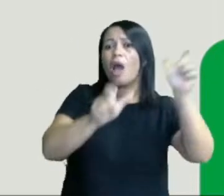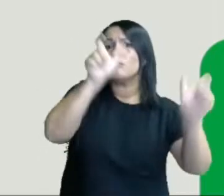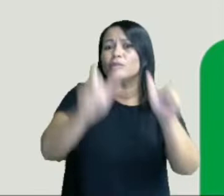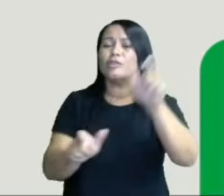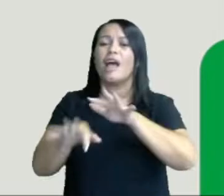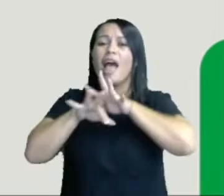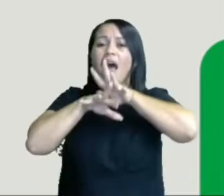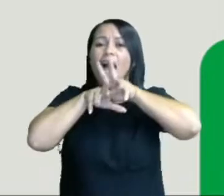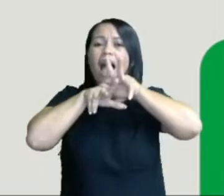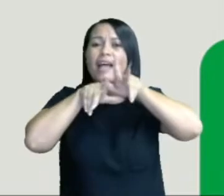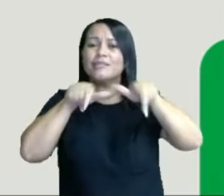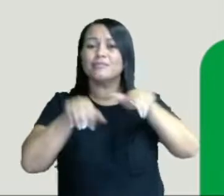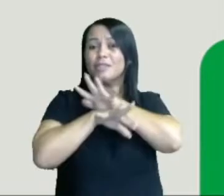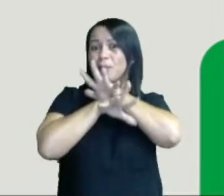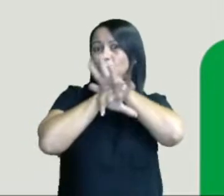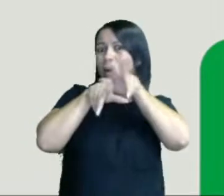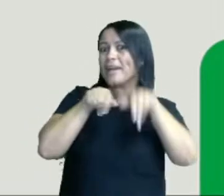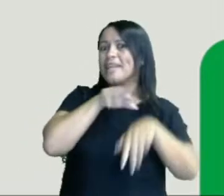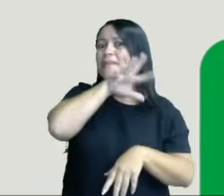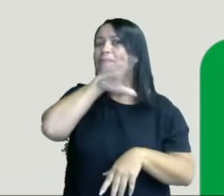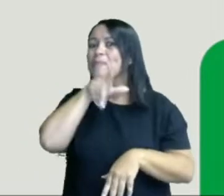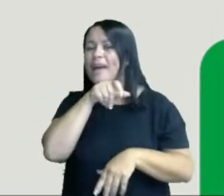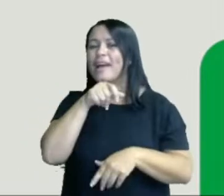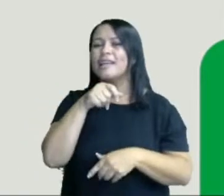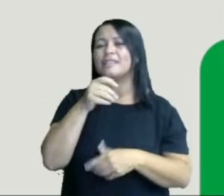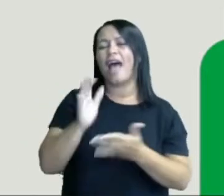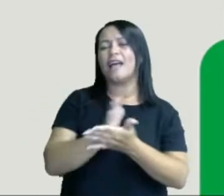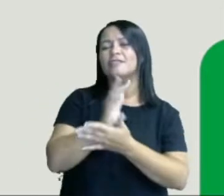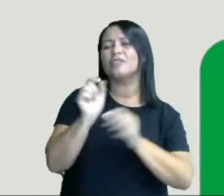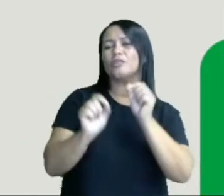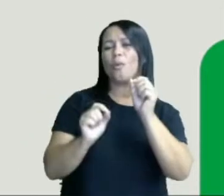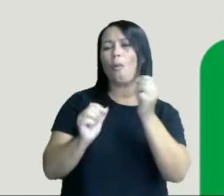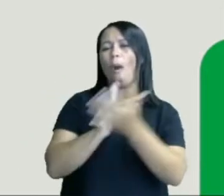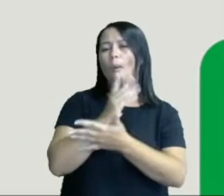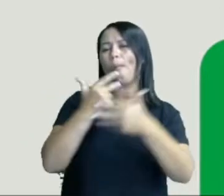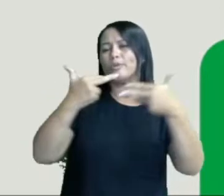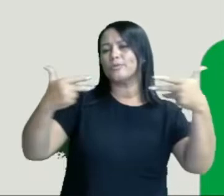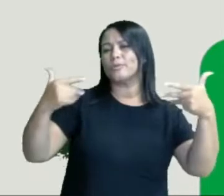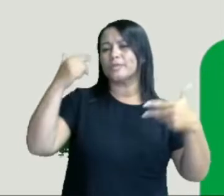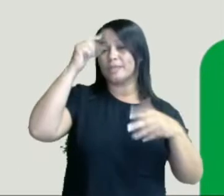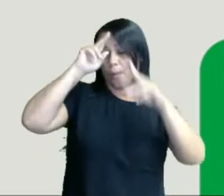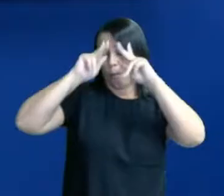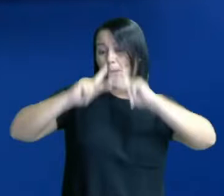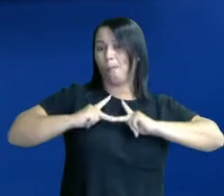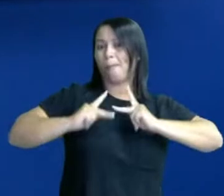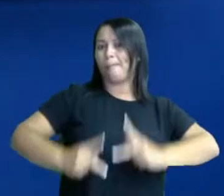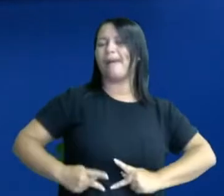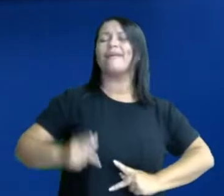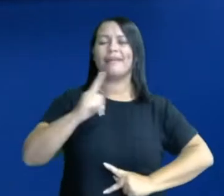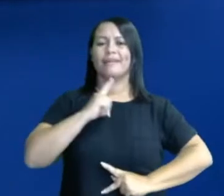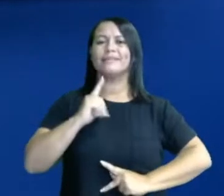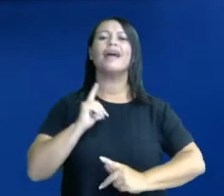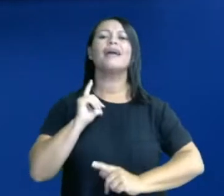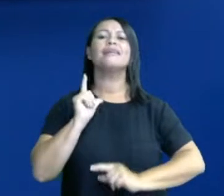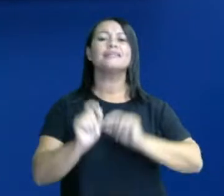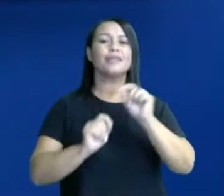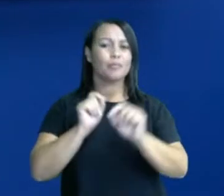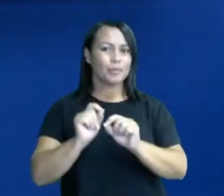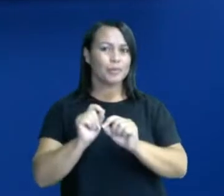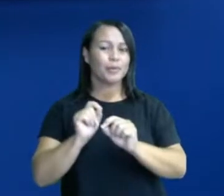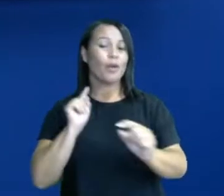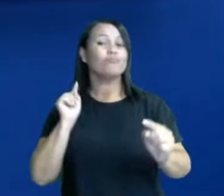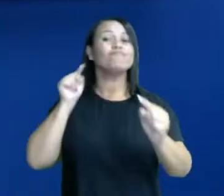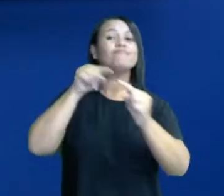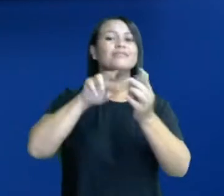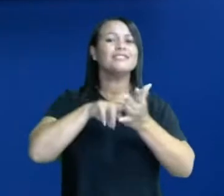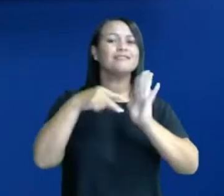vezes animais com expressões humanas. E ela nos traz uma lição de moral. E nós vamos entender